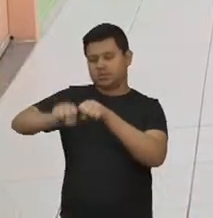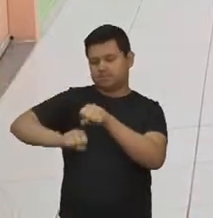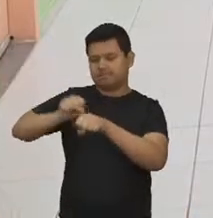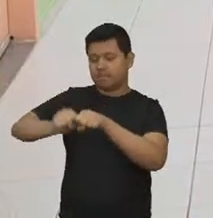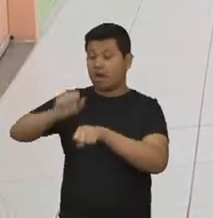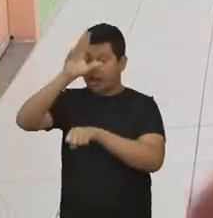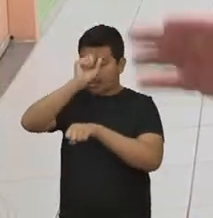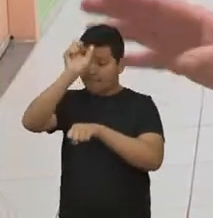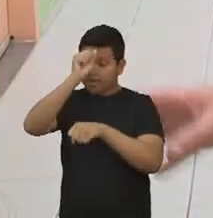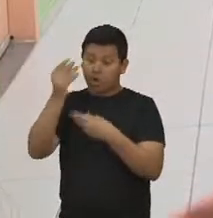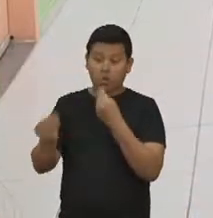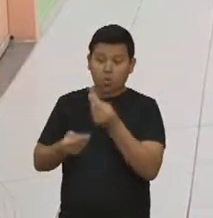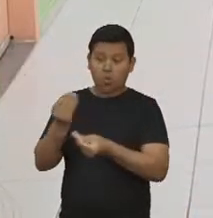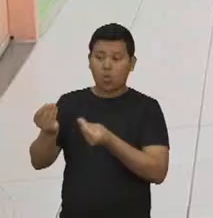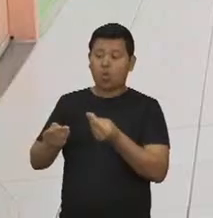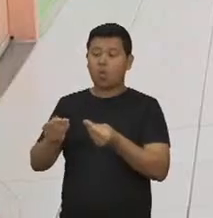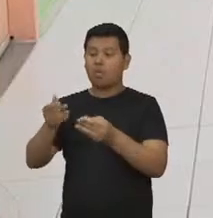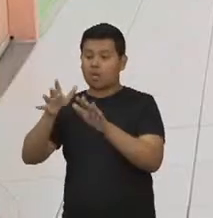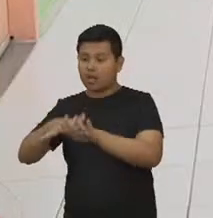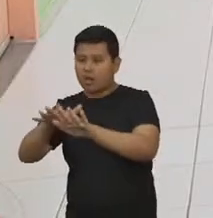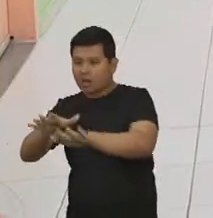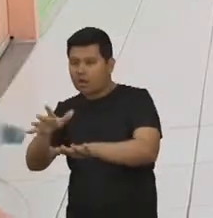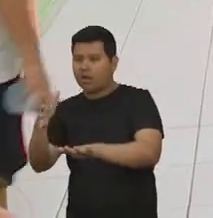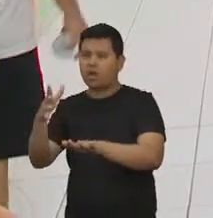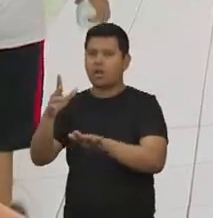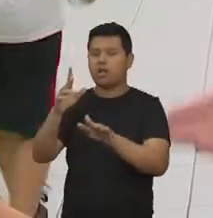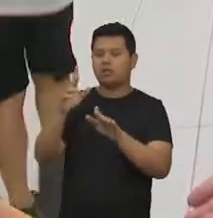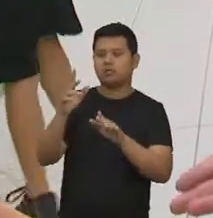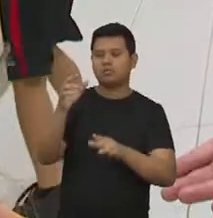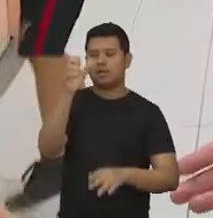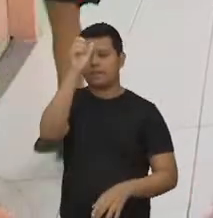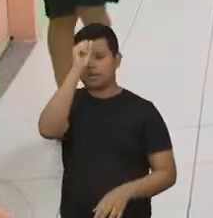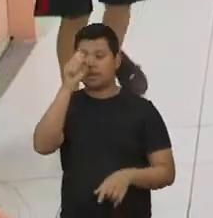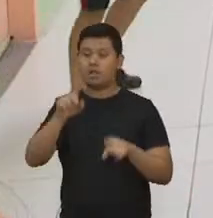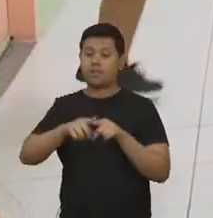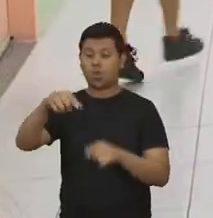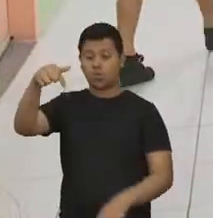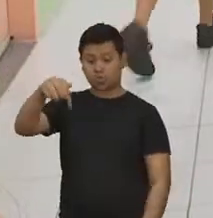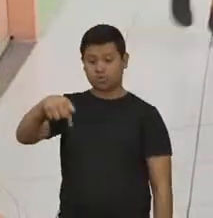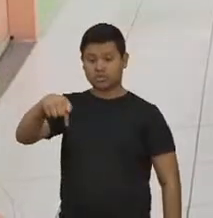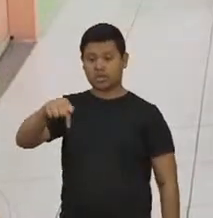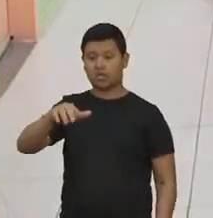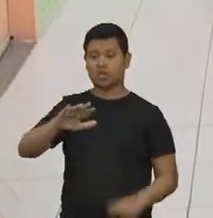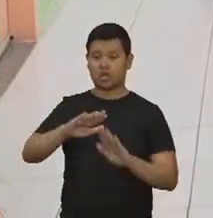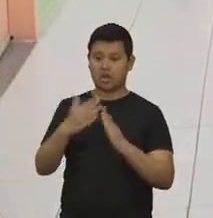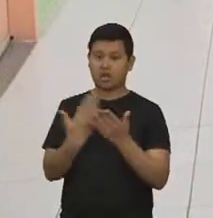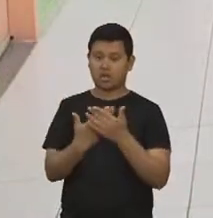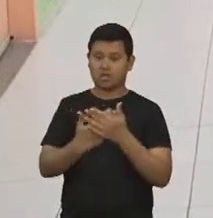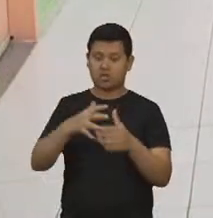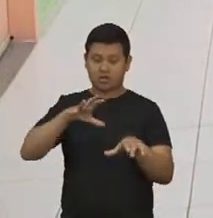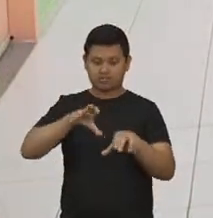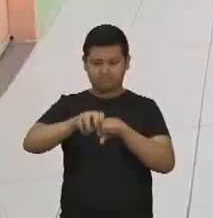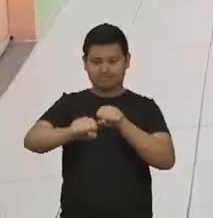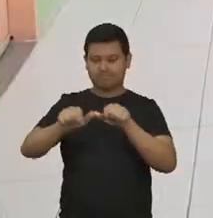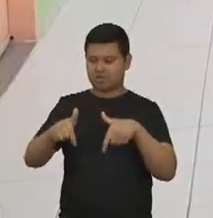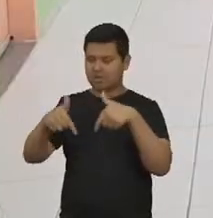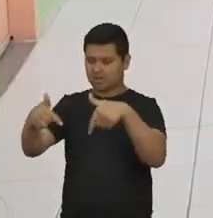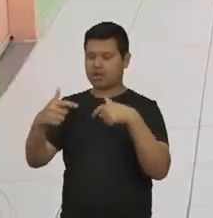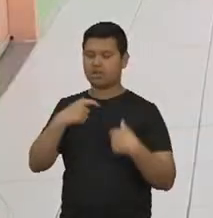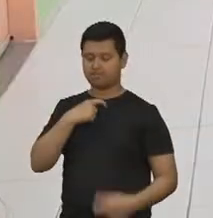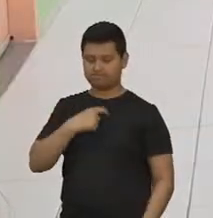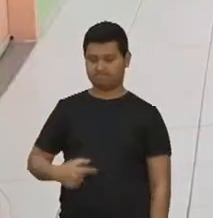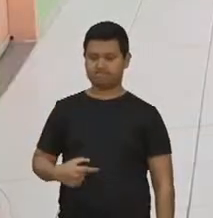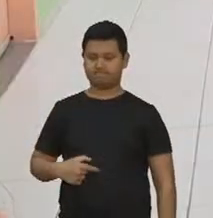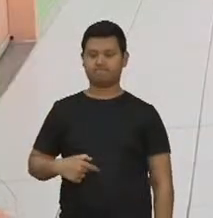na prática como é que funciona o trânsito. E também o 7º encontro na escola é a formatura, que a gente entrega o crachá para